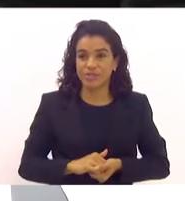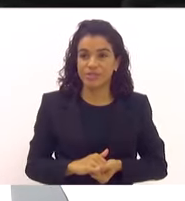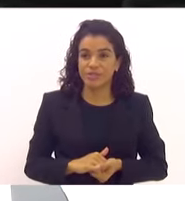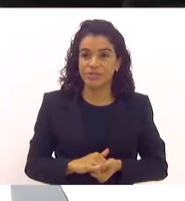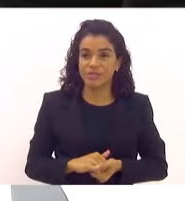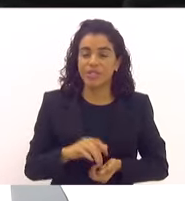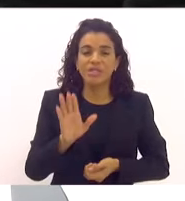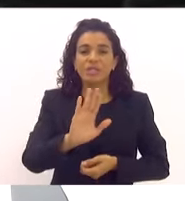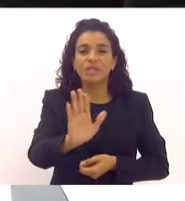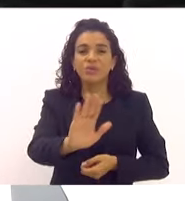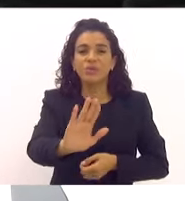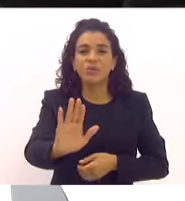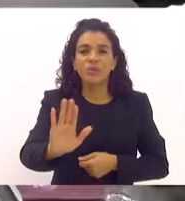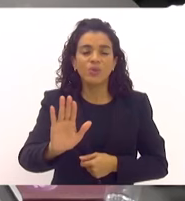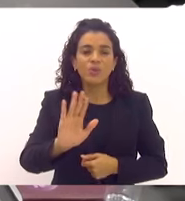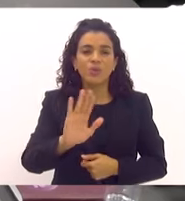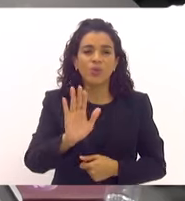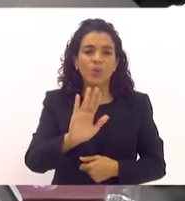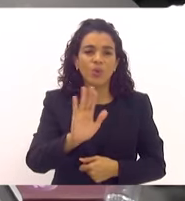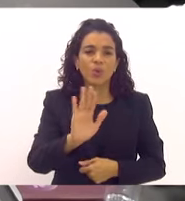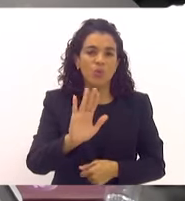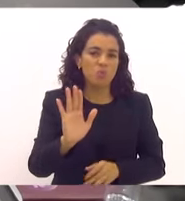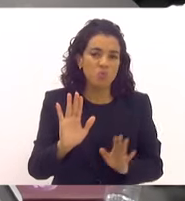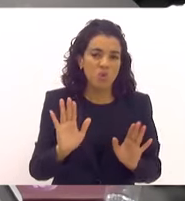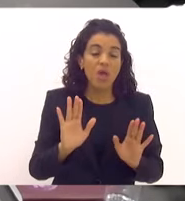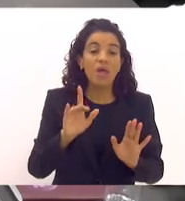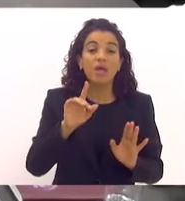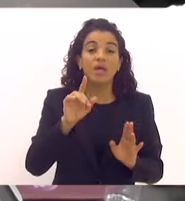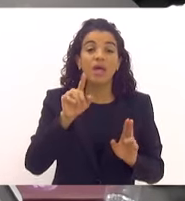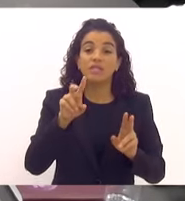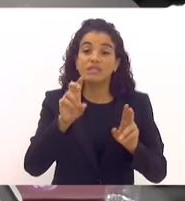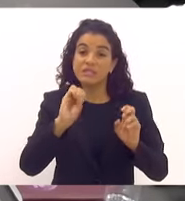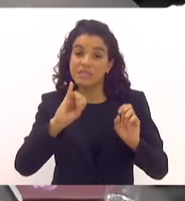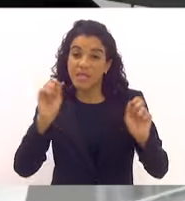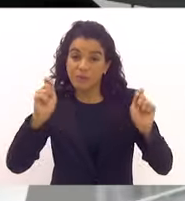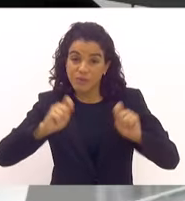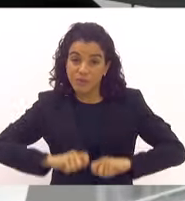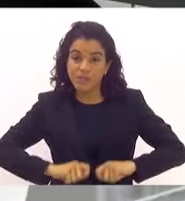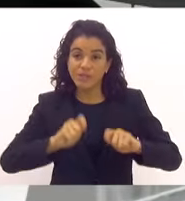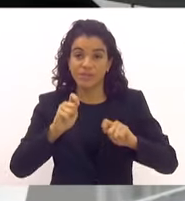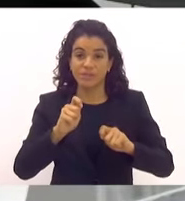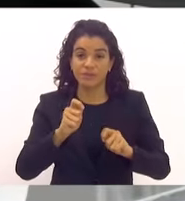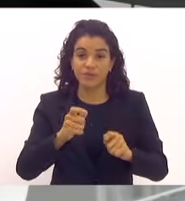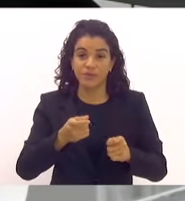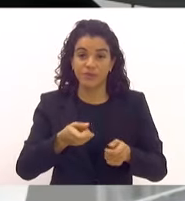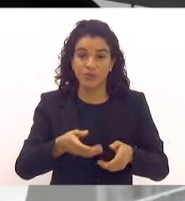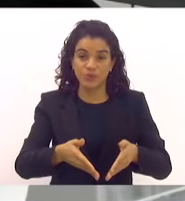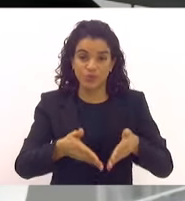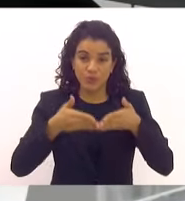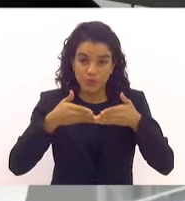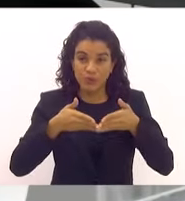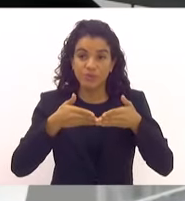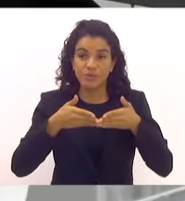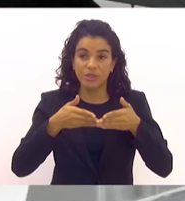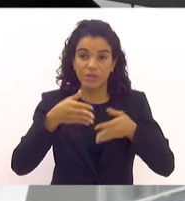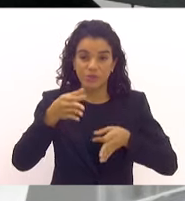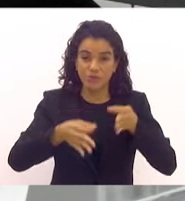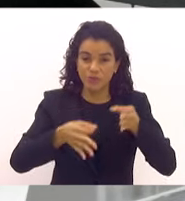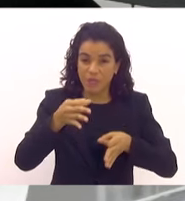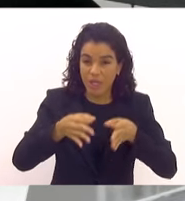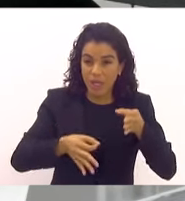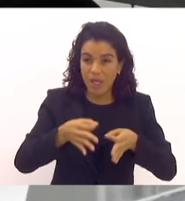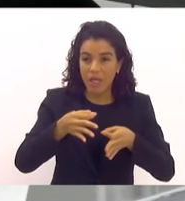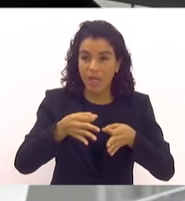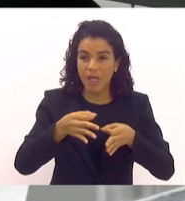Para ver, não, nem precisa baixar em diligência, para ver se isso é possível. Suspender o julgamento